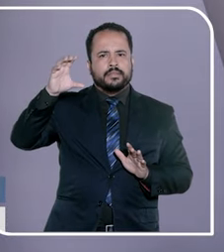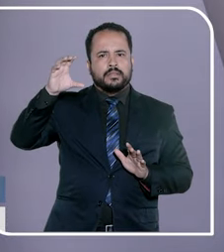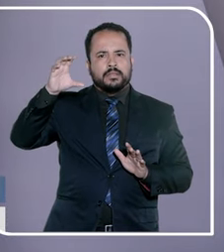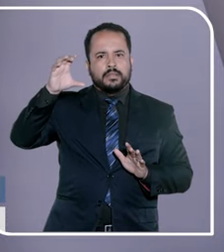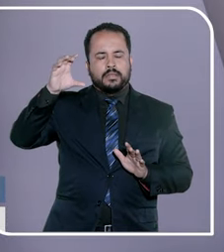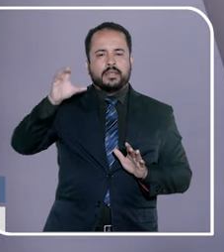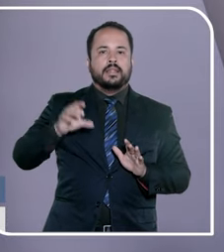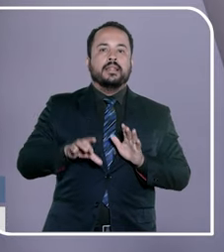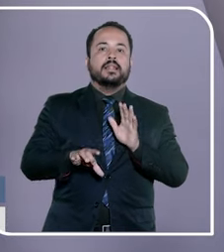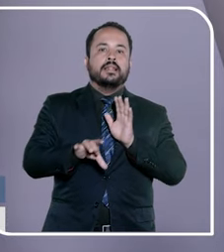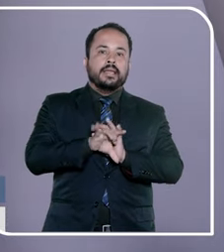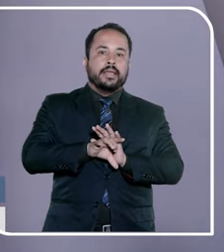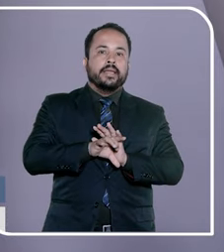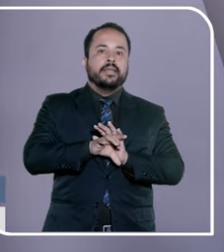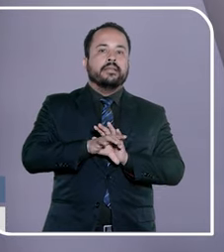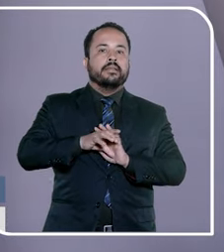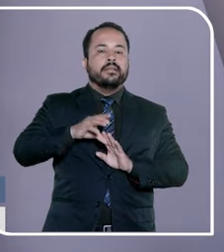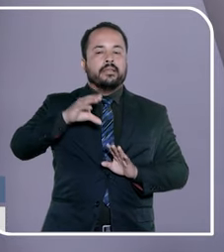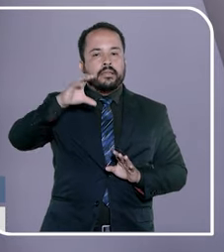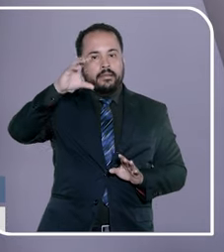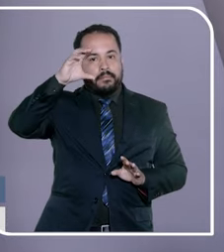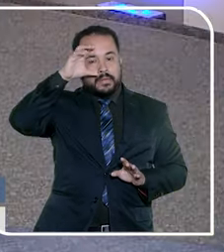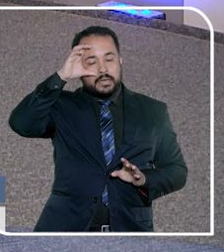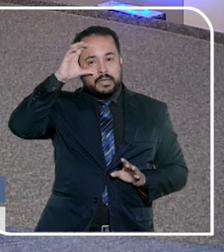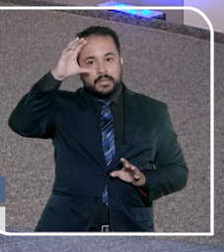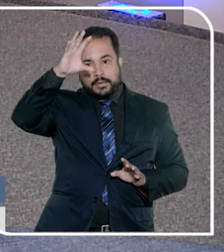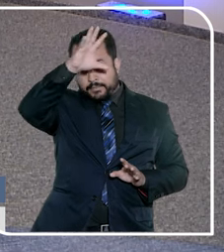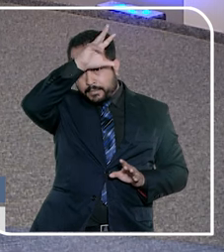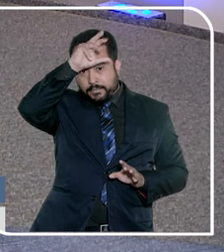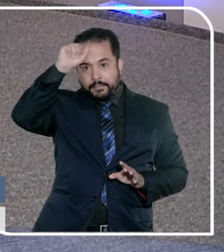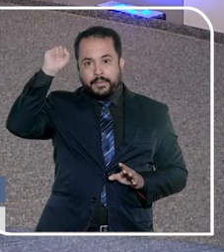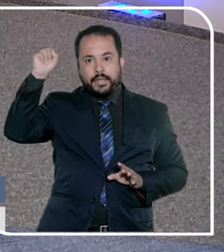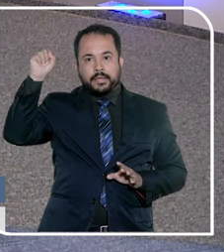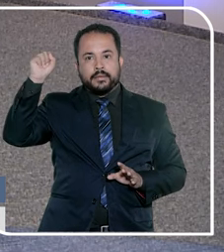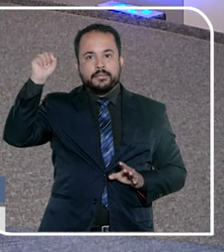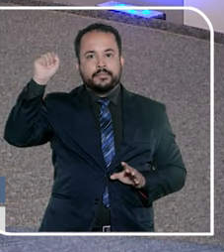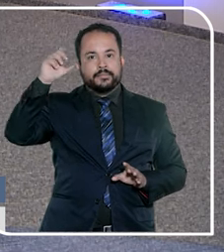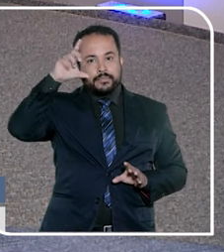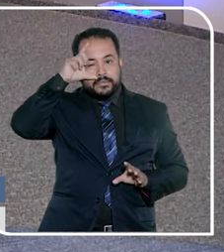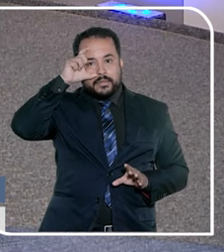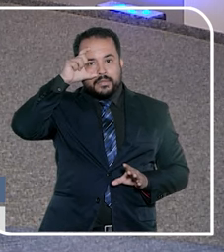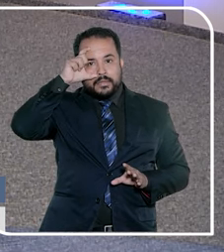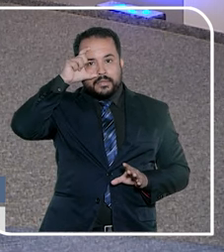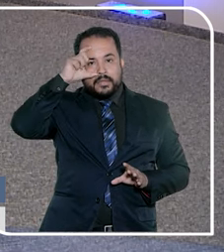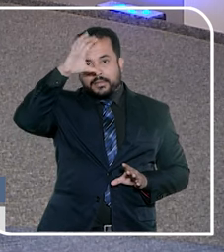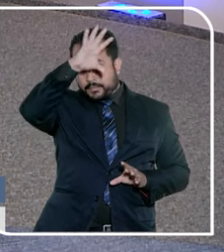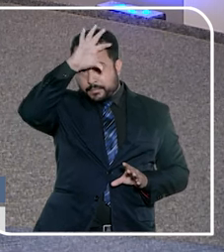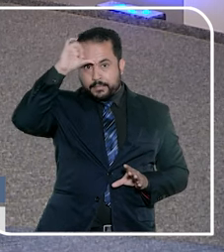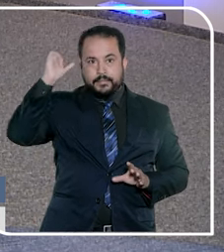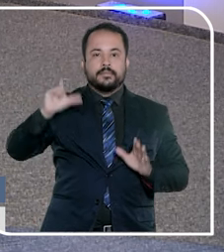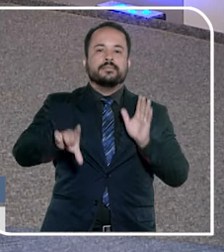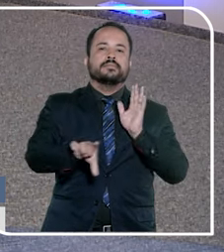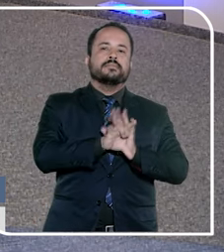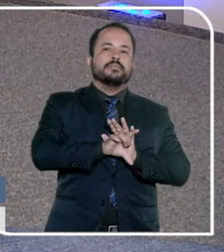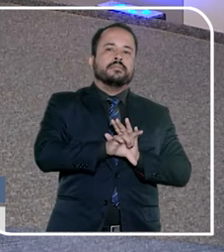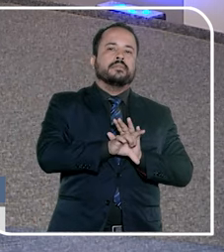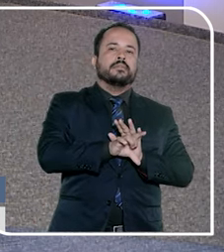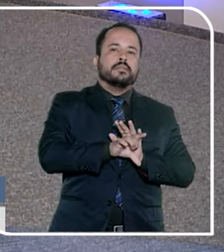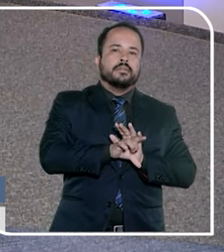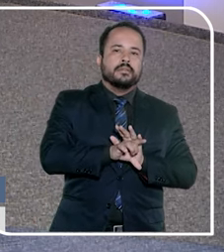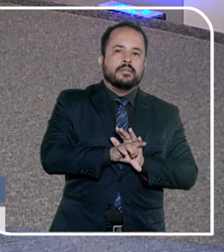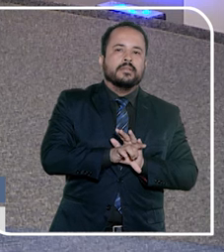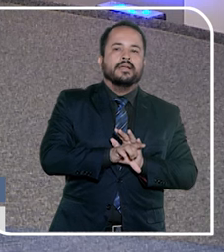debatido hoje em dia que é a violência doméstica então no âmbito aí da discussão sobre insignificância penal